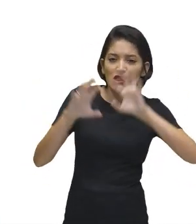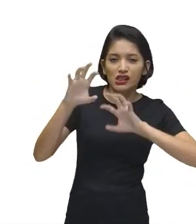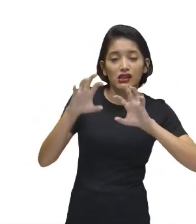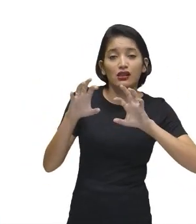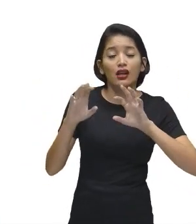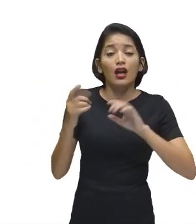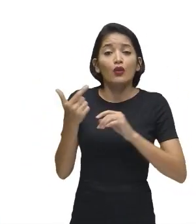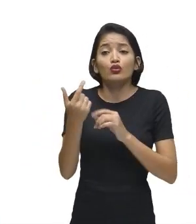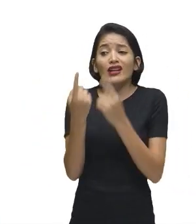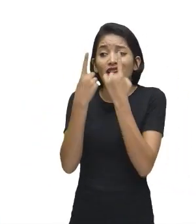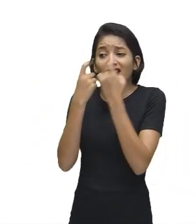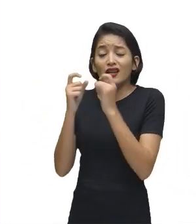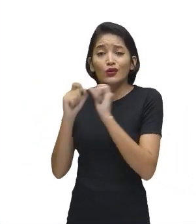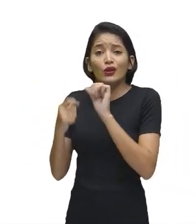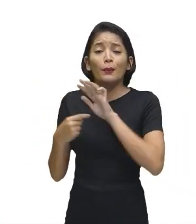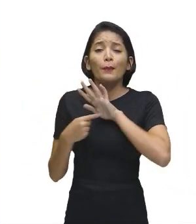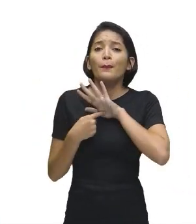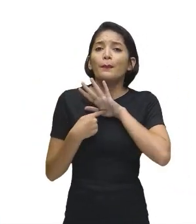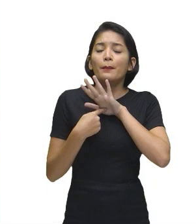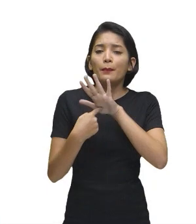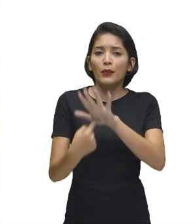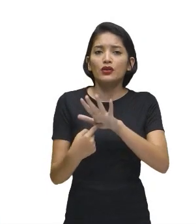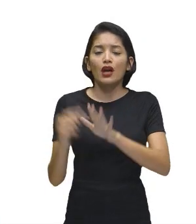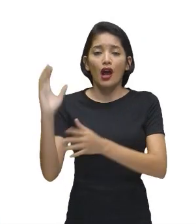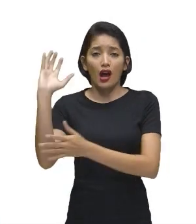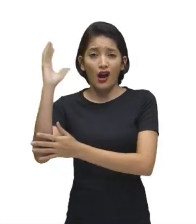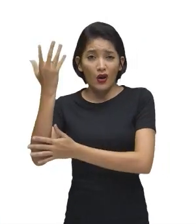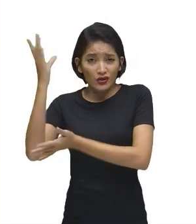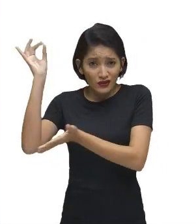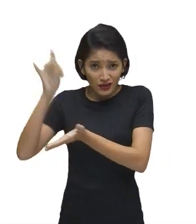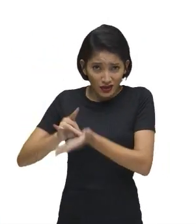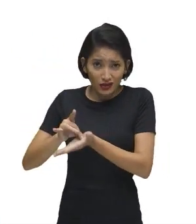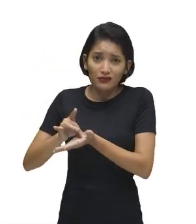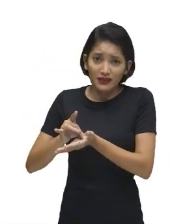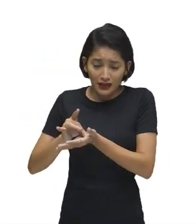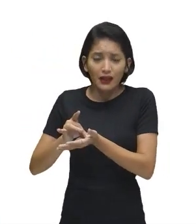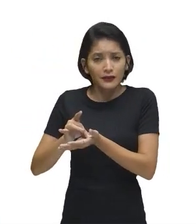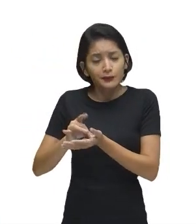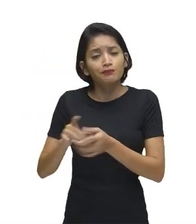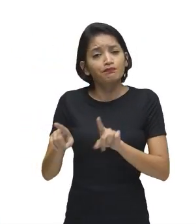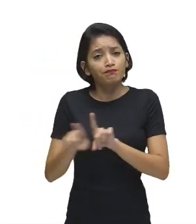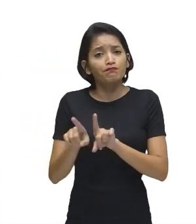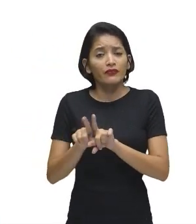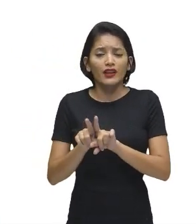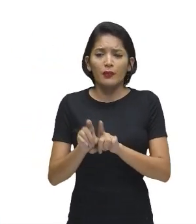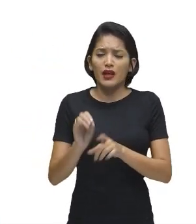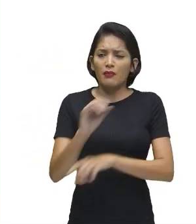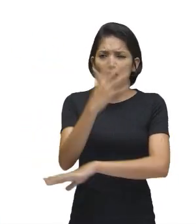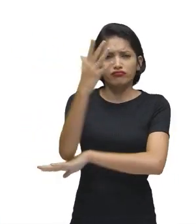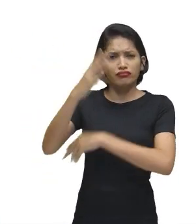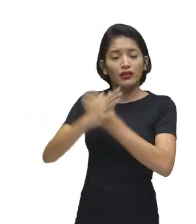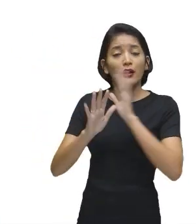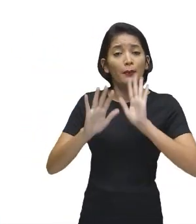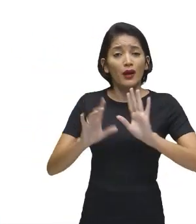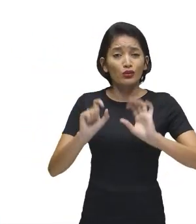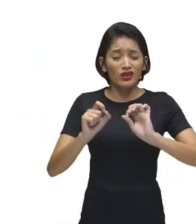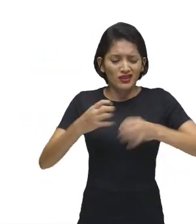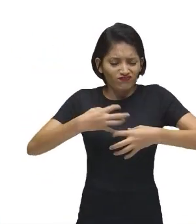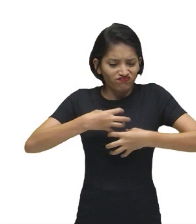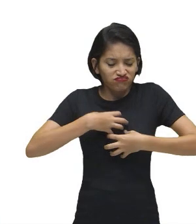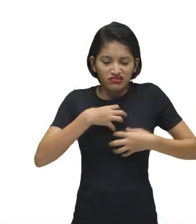está interessado em retratar a realidade, nem a impressão ali de uma paisagem, mas sim a angústia,